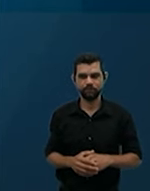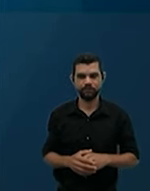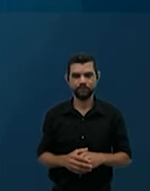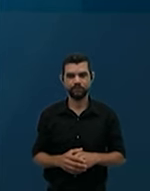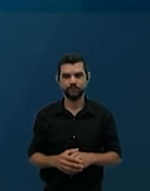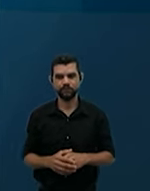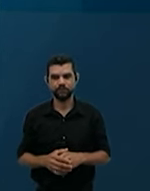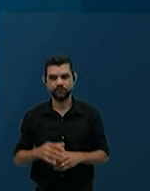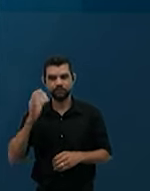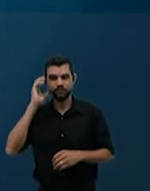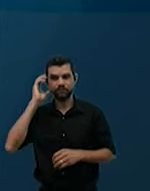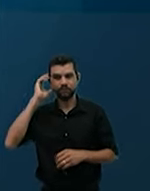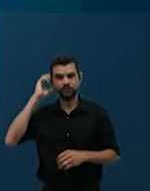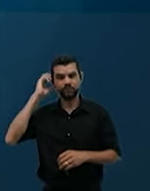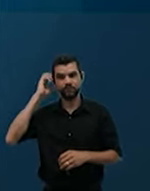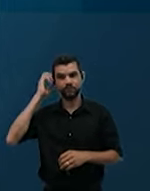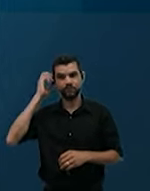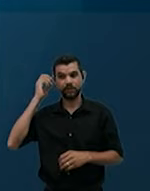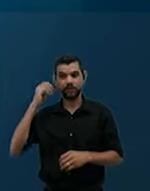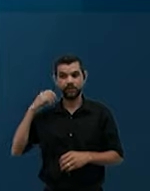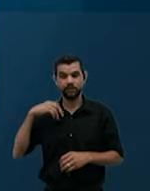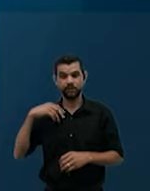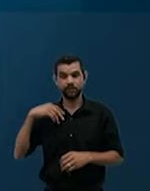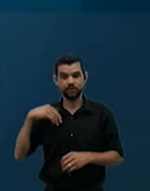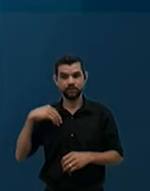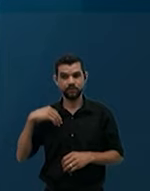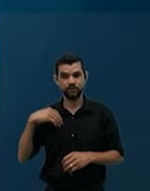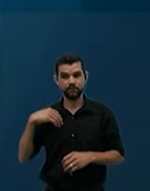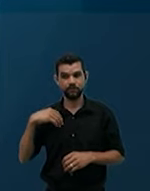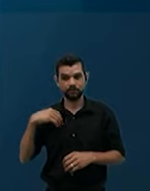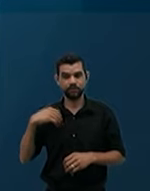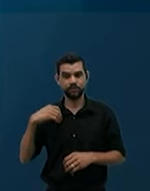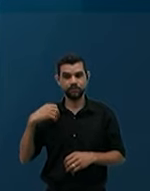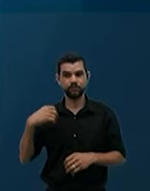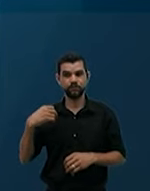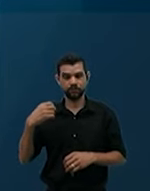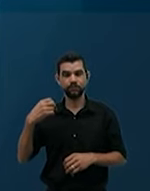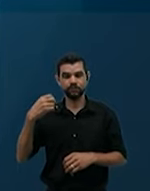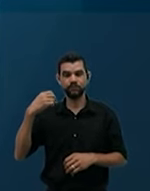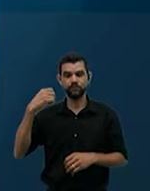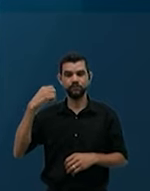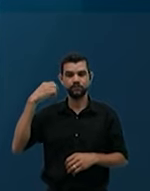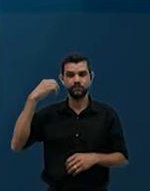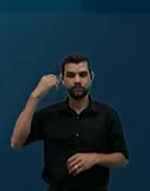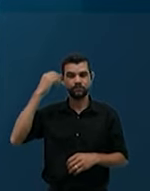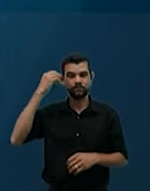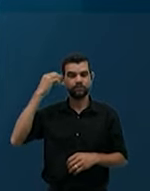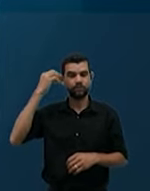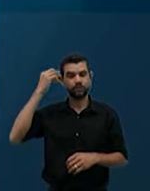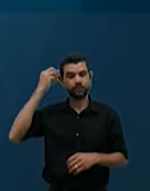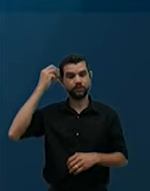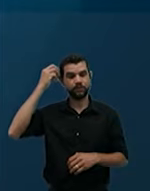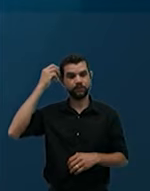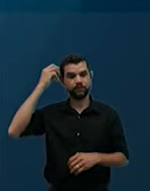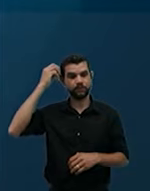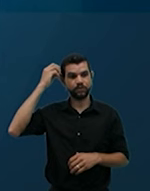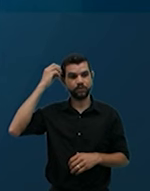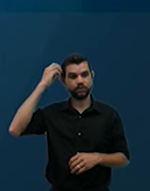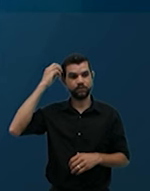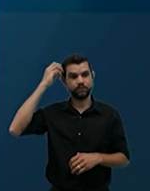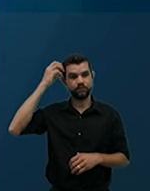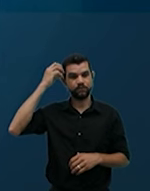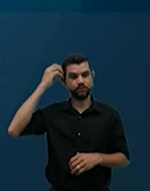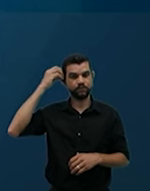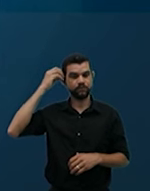presidente, prometo que encerro aqui, agradeço ao ministro Gurgel pelas ponderações sempre lúcidas. Pois é. Obrigada, Ms. Cucchina, ministro